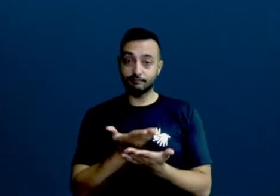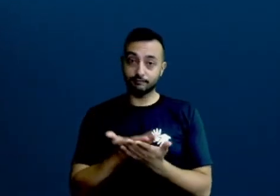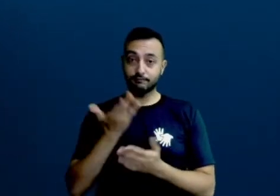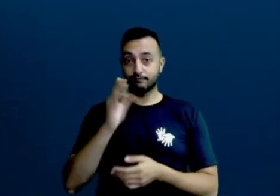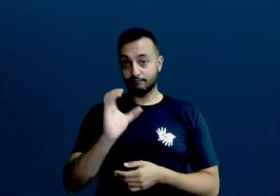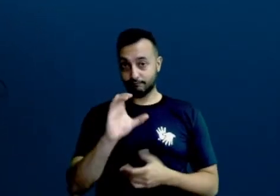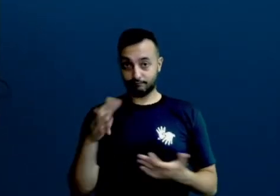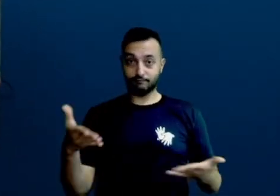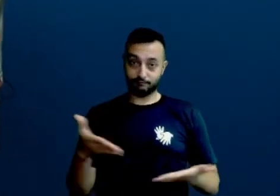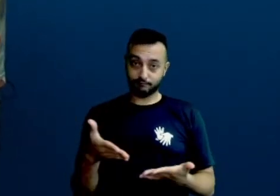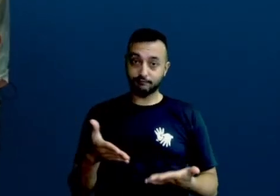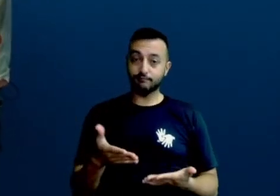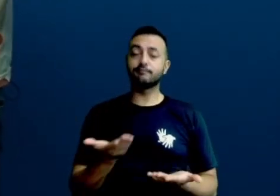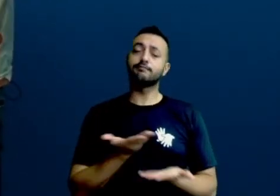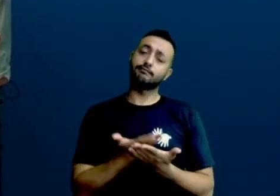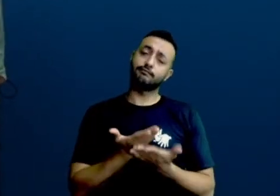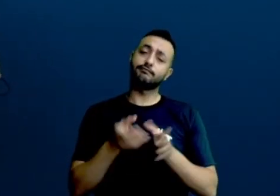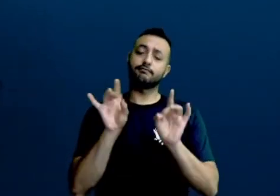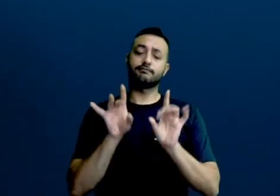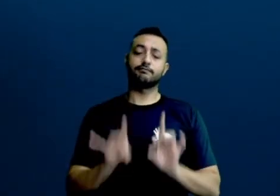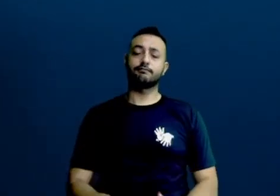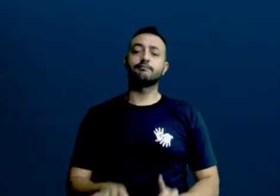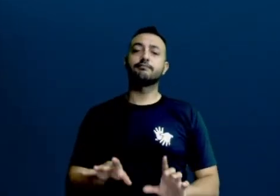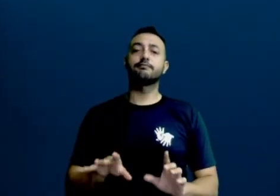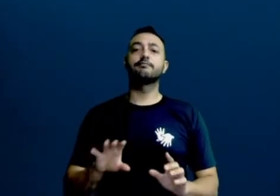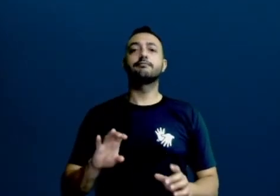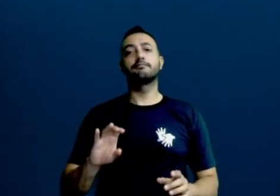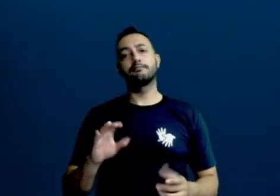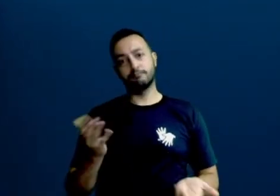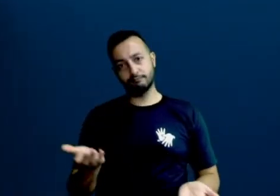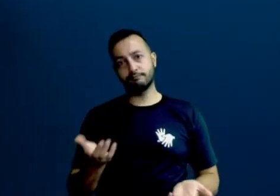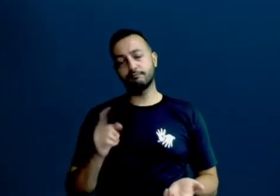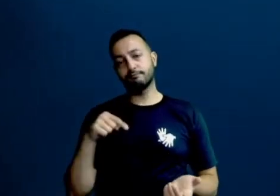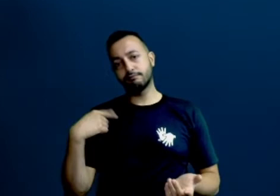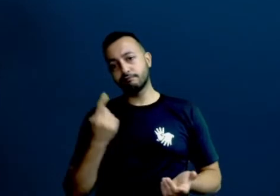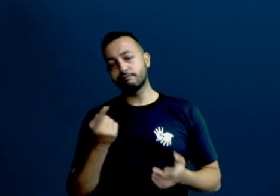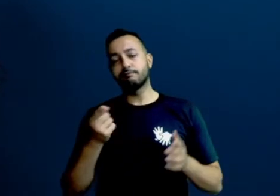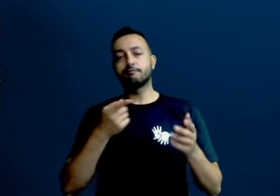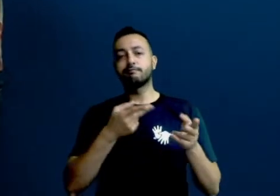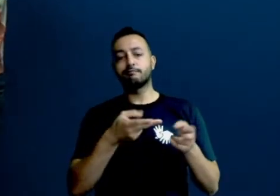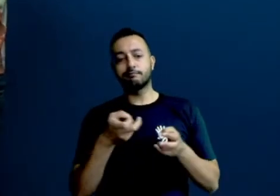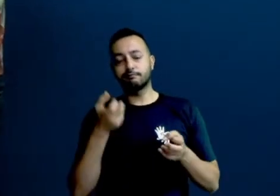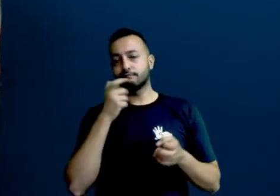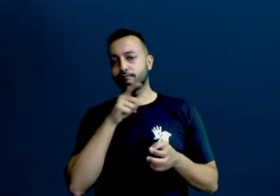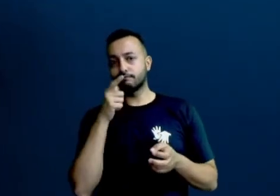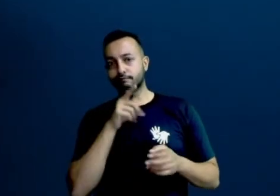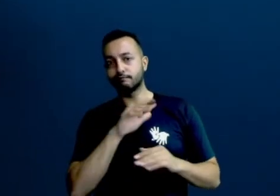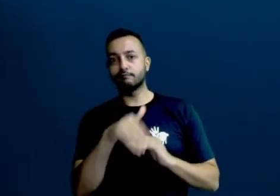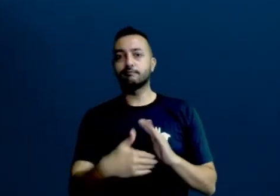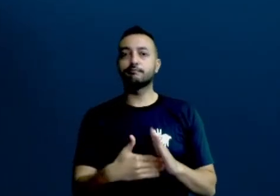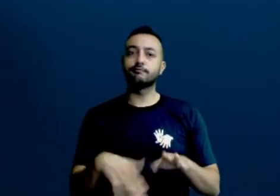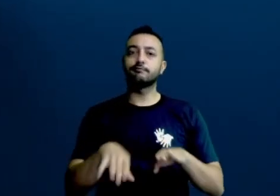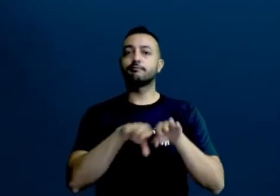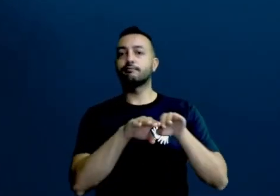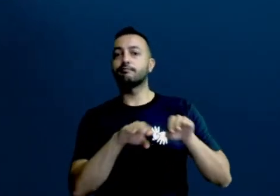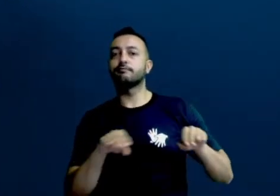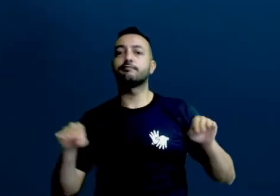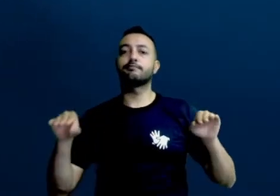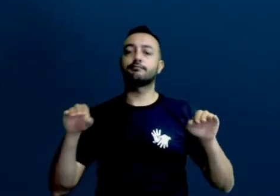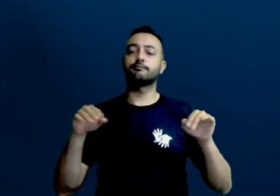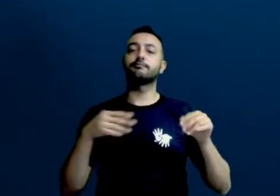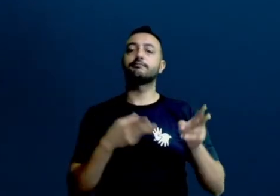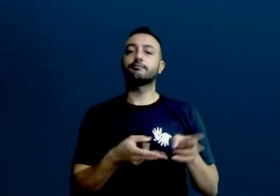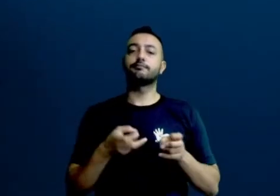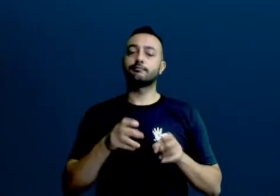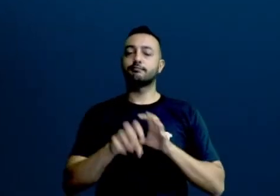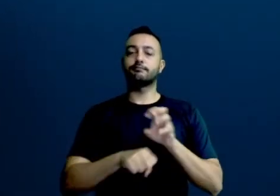aula de ciências hoje que é uma aula bastante especial porque a gente acabou trazendo fazendo um resgate né de todos esses padrões de